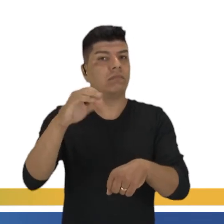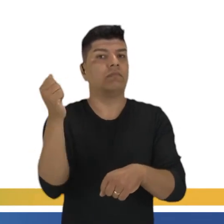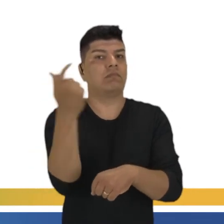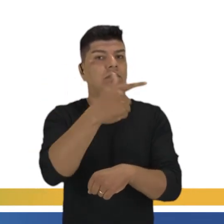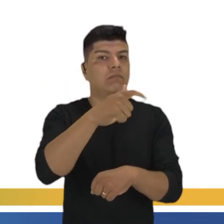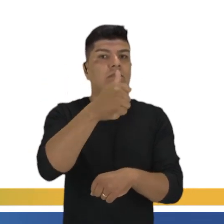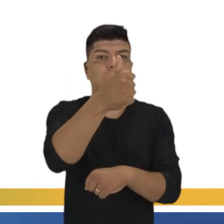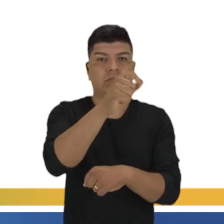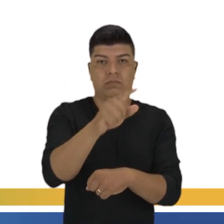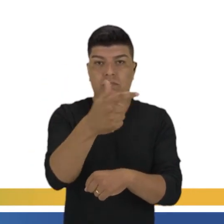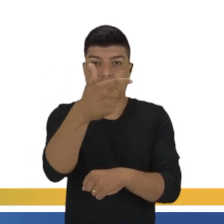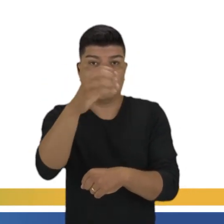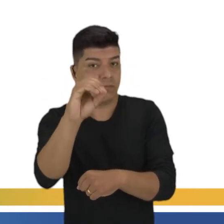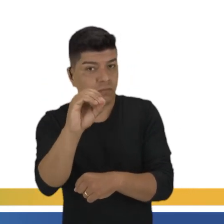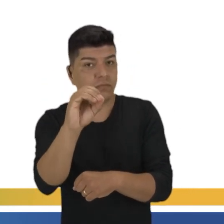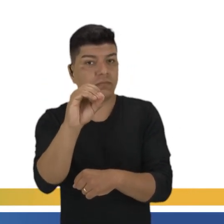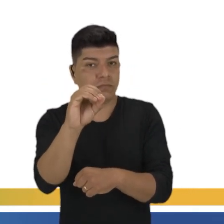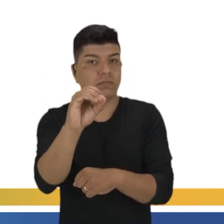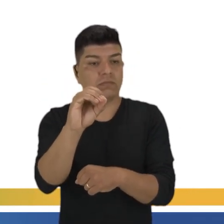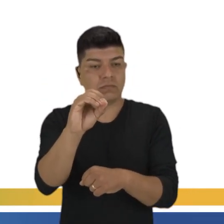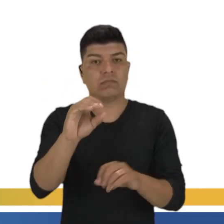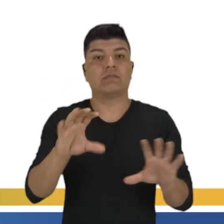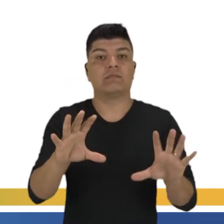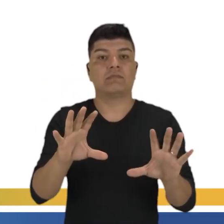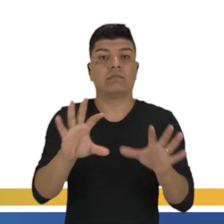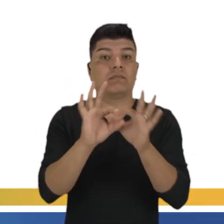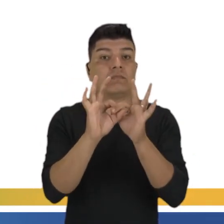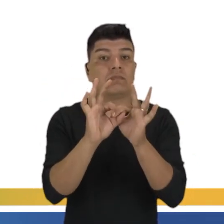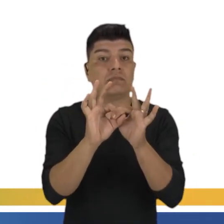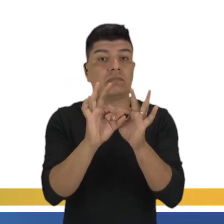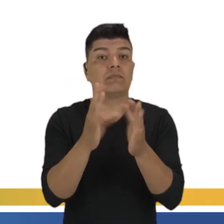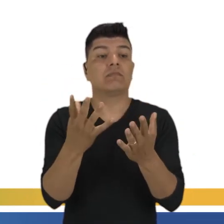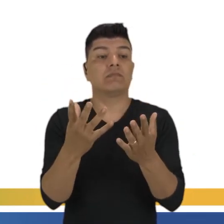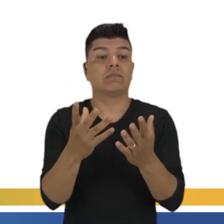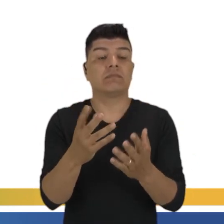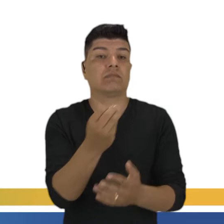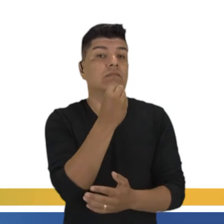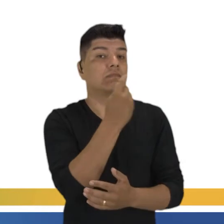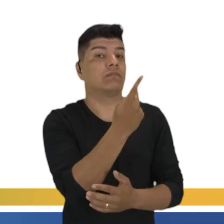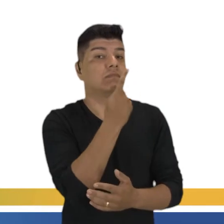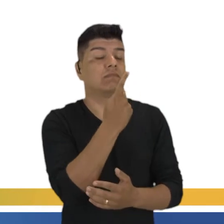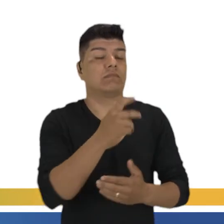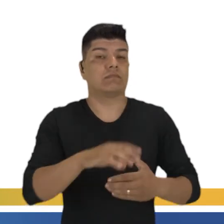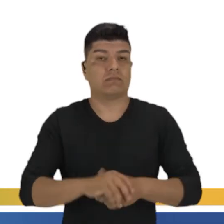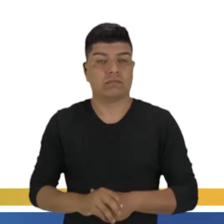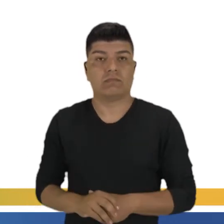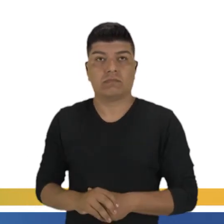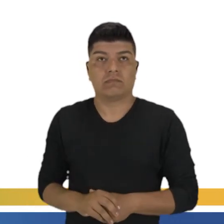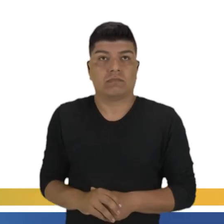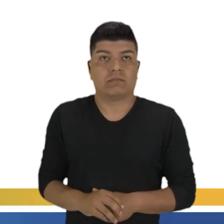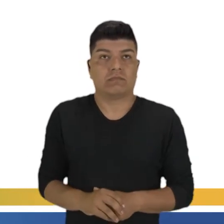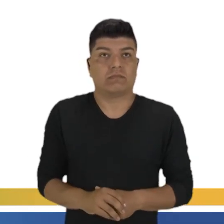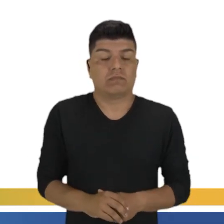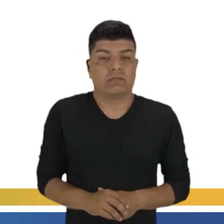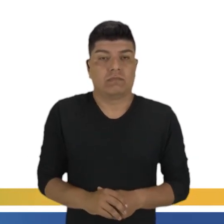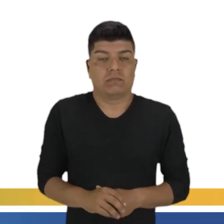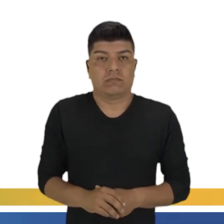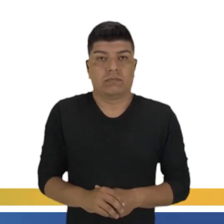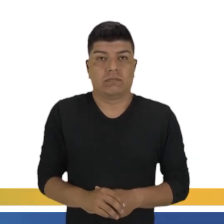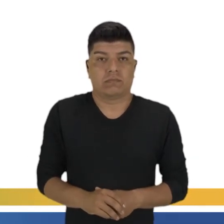R$1,20. Ou seja, elas estão diretamente proporcionais. Daí,